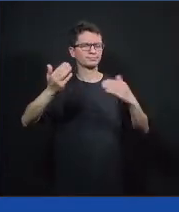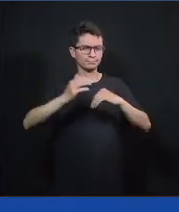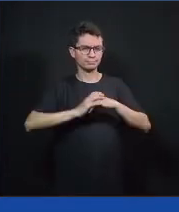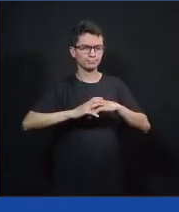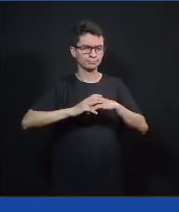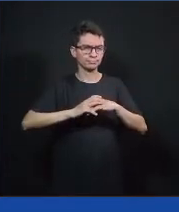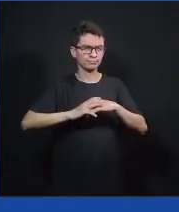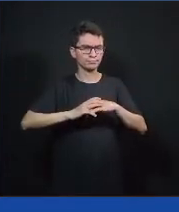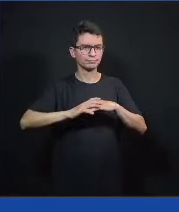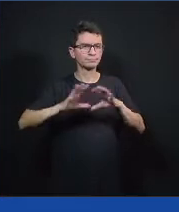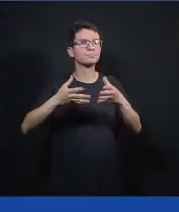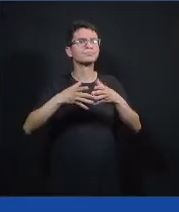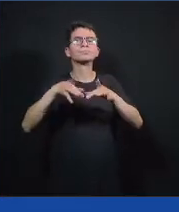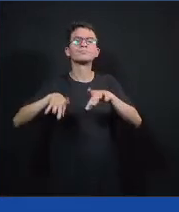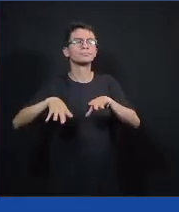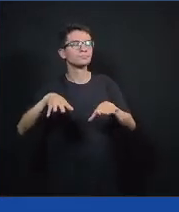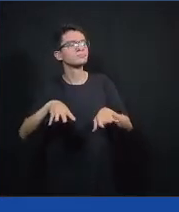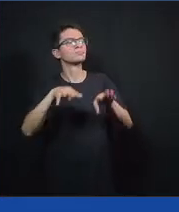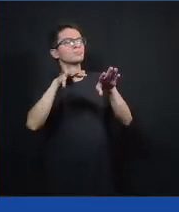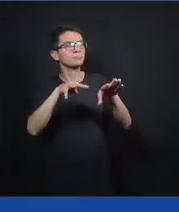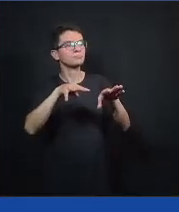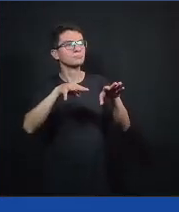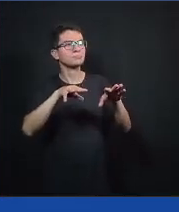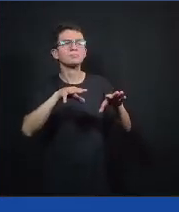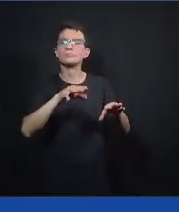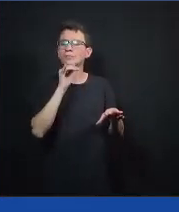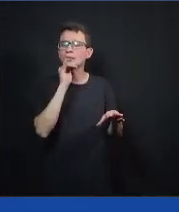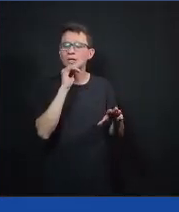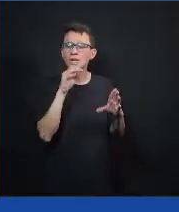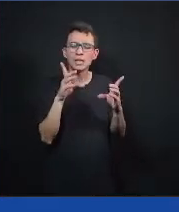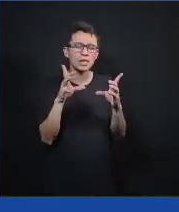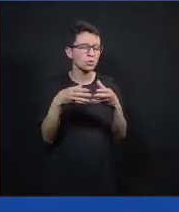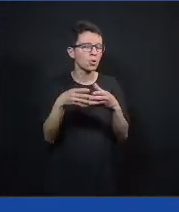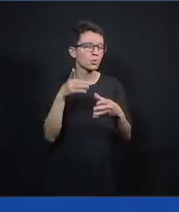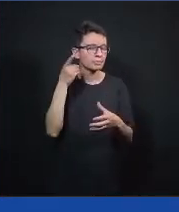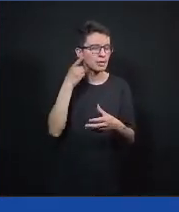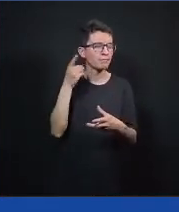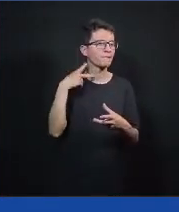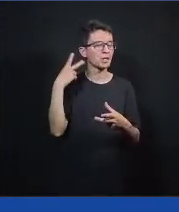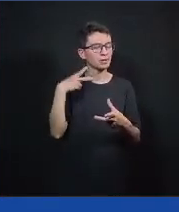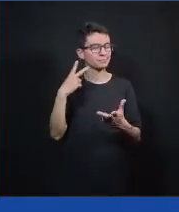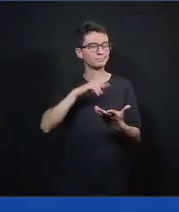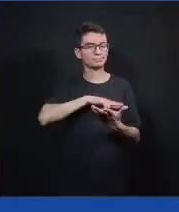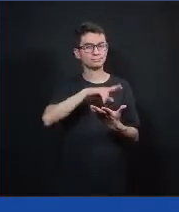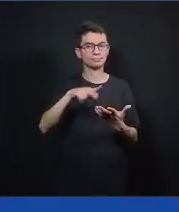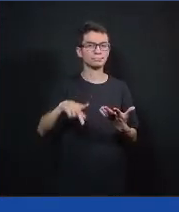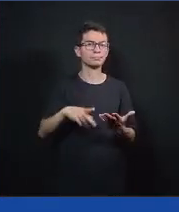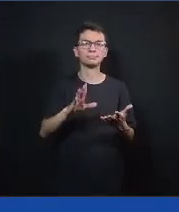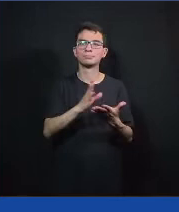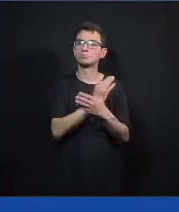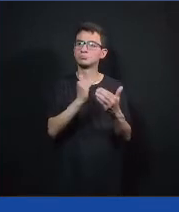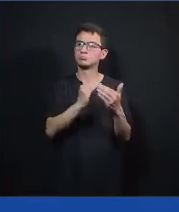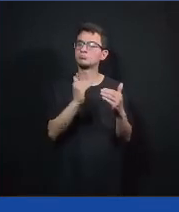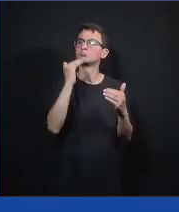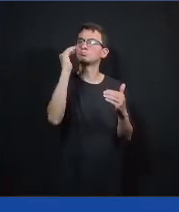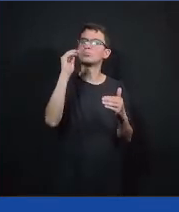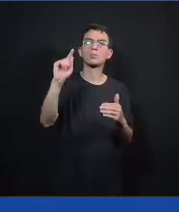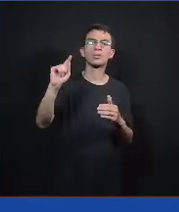aos parlamentares se destaca muito, inclusive em relação a países mais desenvolvidos,